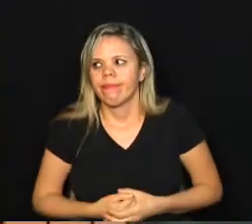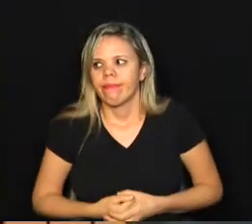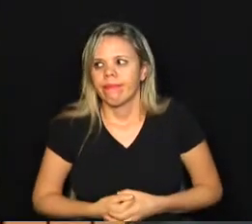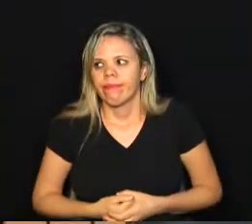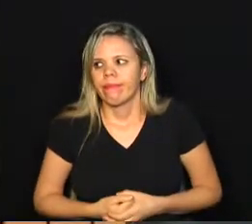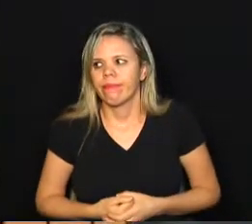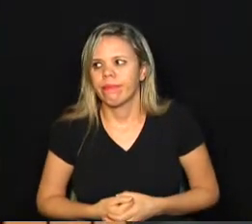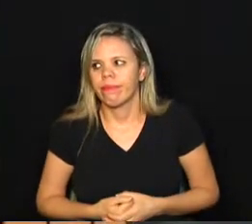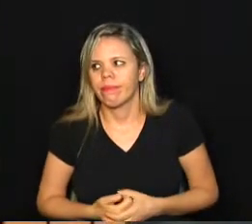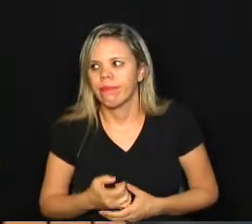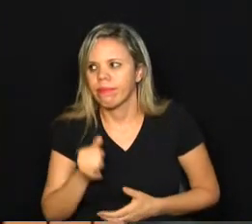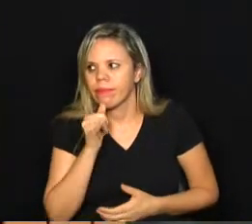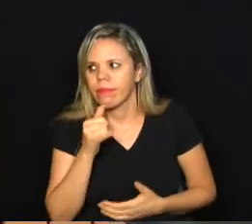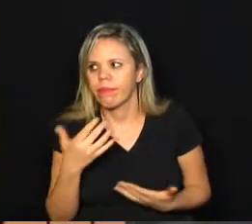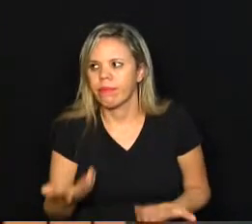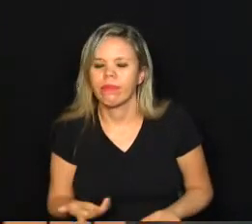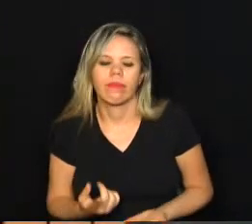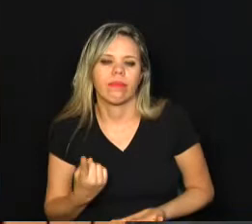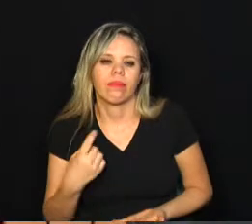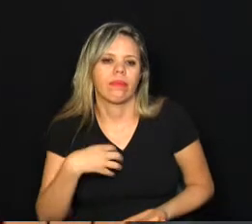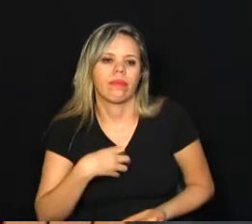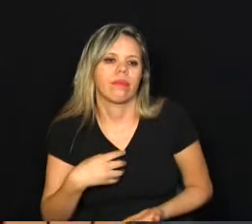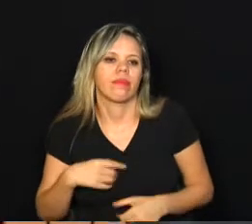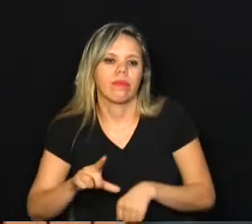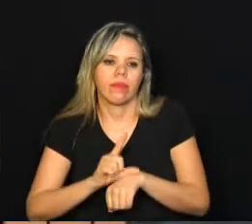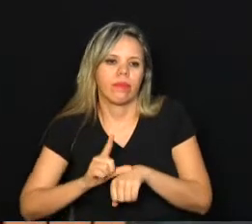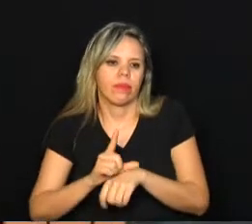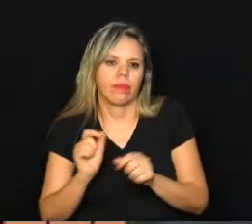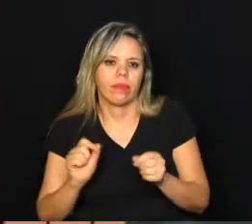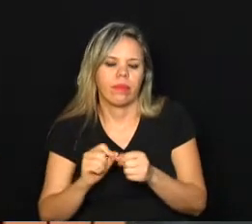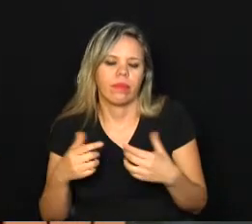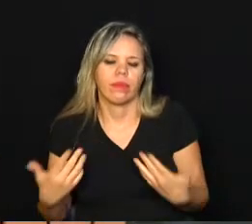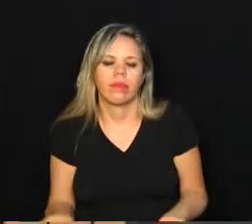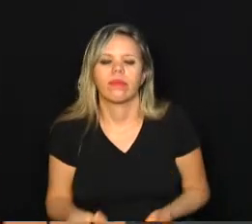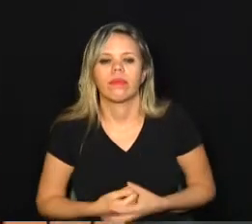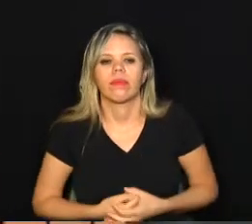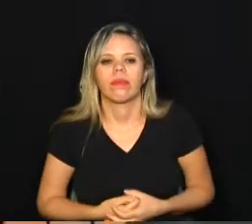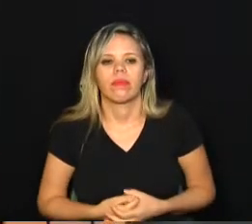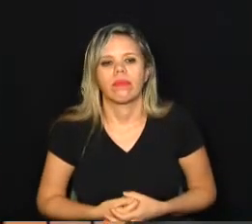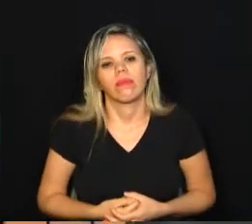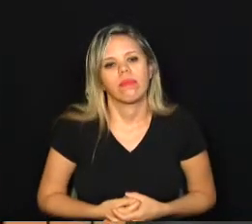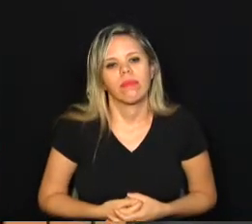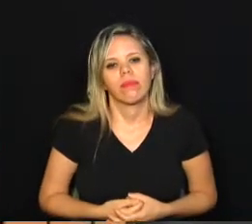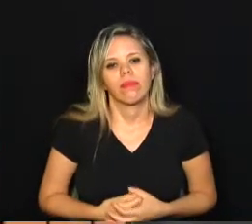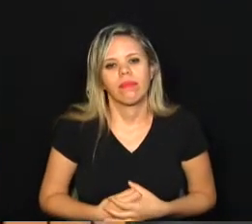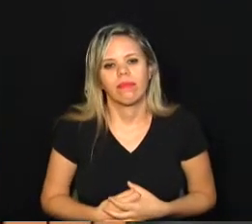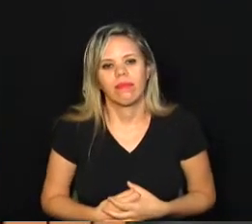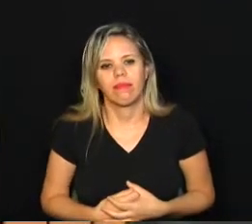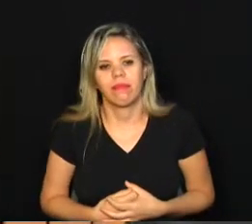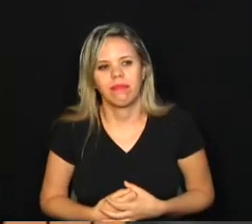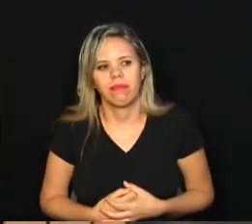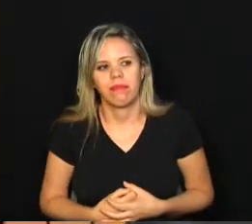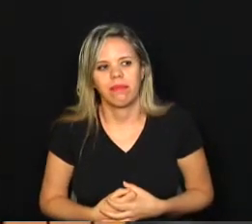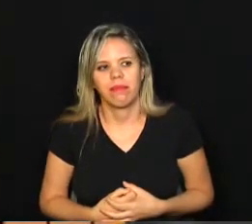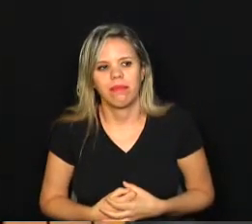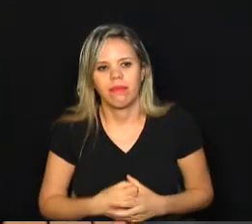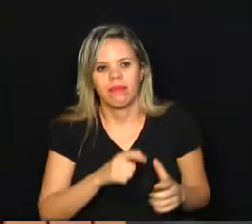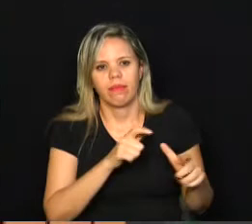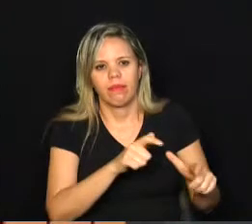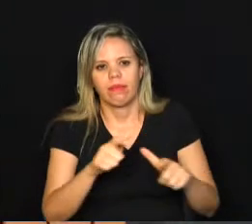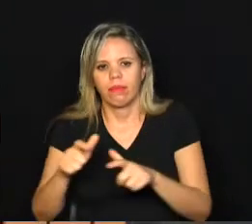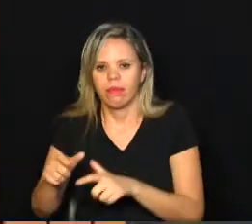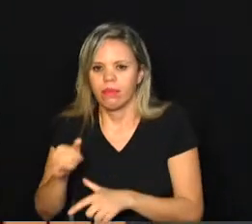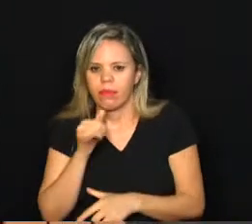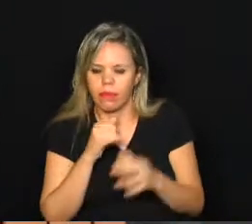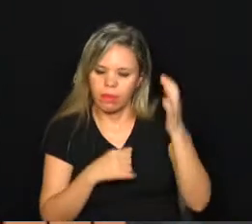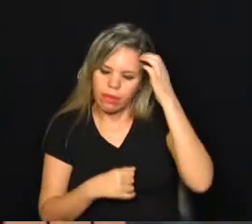um pequeno exemplo de um tipo de legislação que pode ser feito. Então, ali, por ser um zoneamento